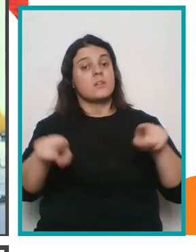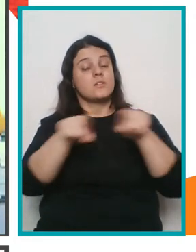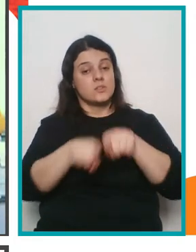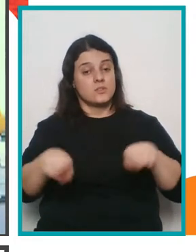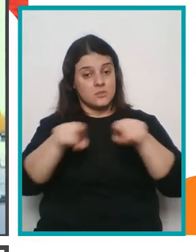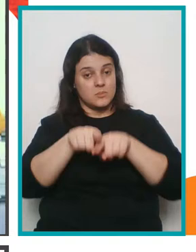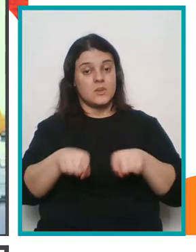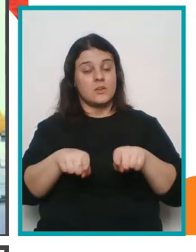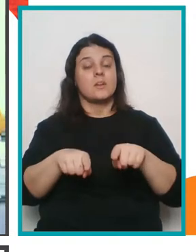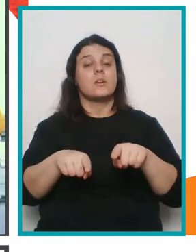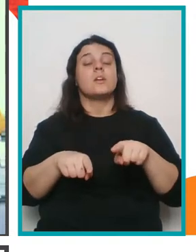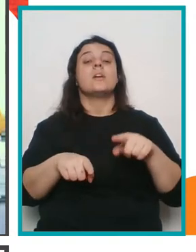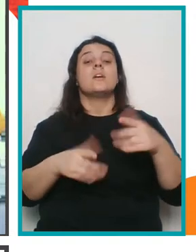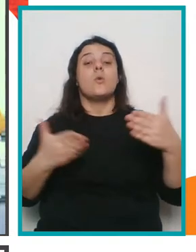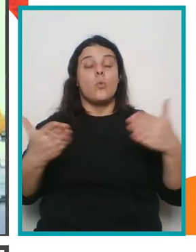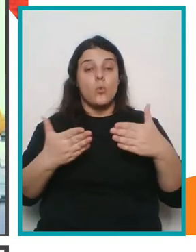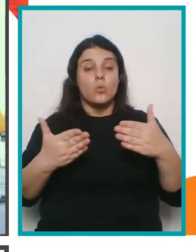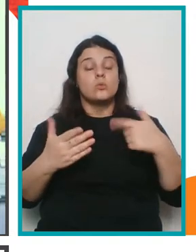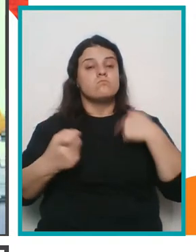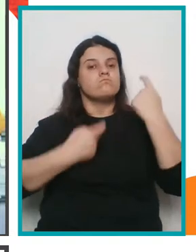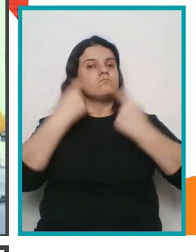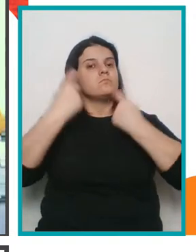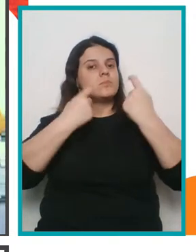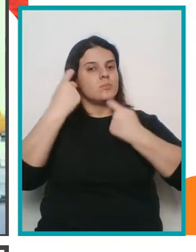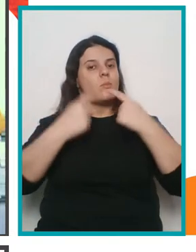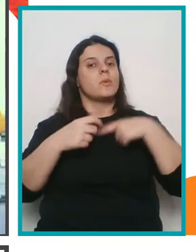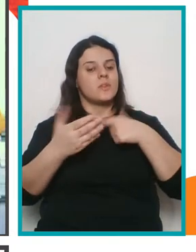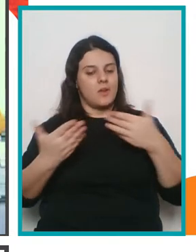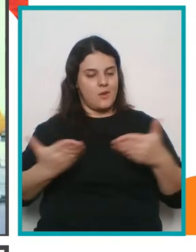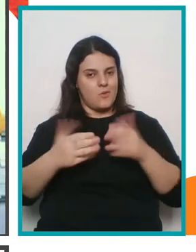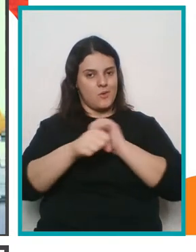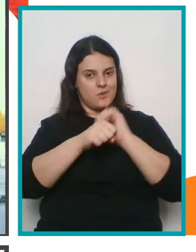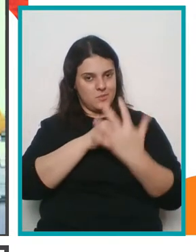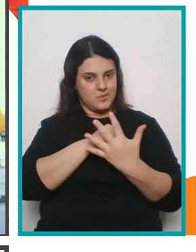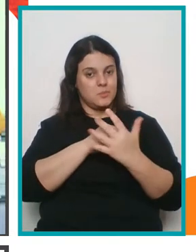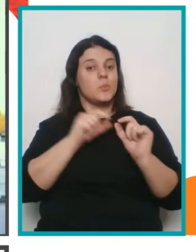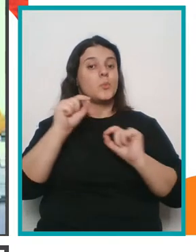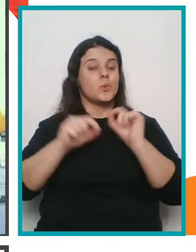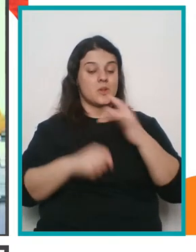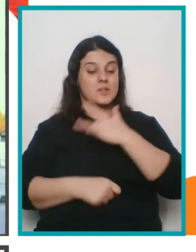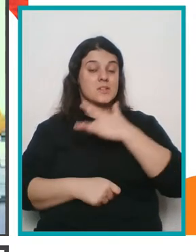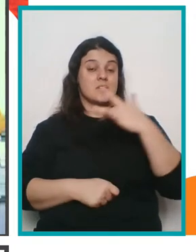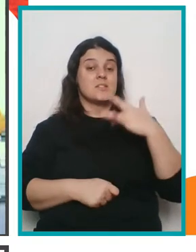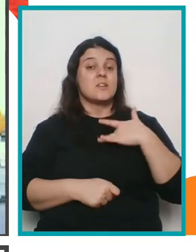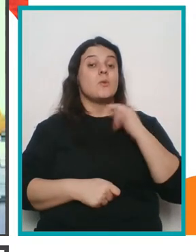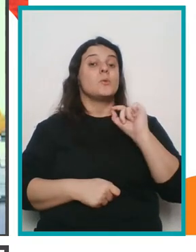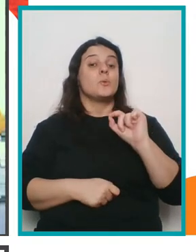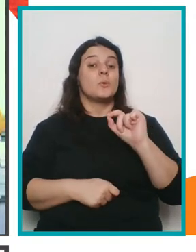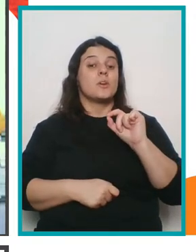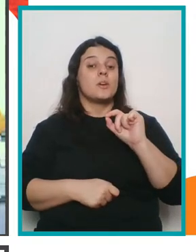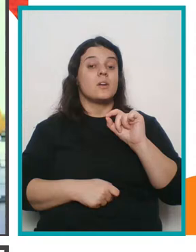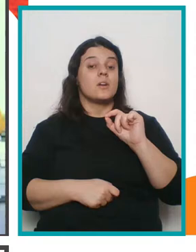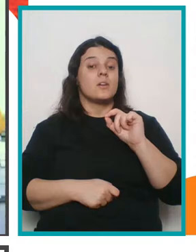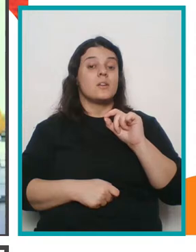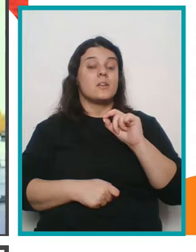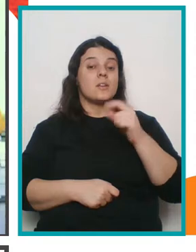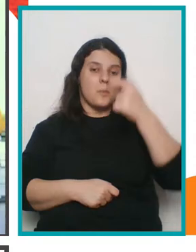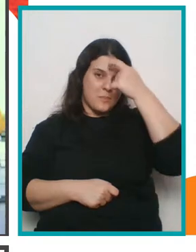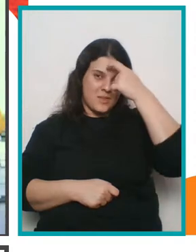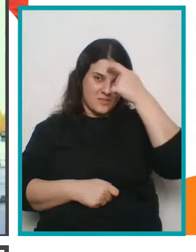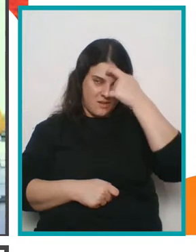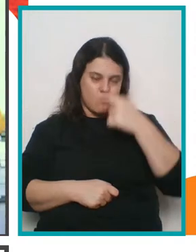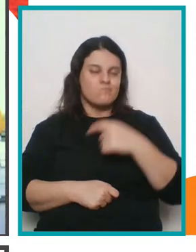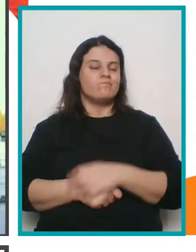da saúde mental. E essa frase, né, de que a gente está num período de